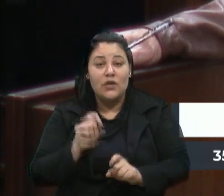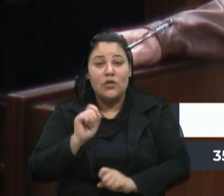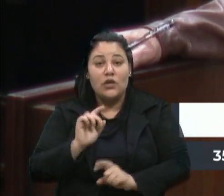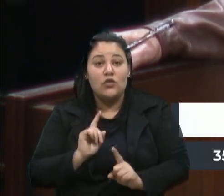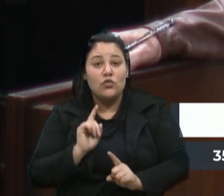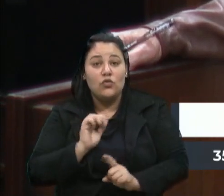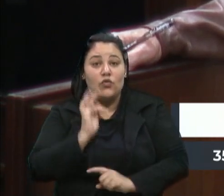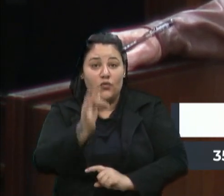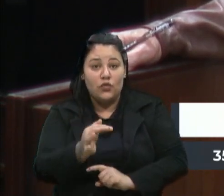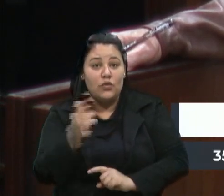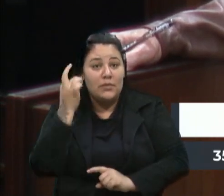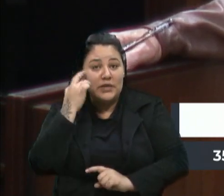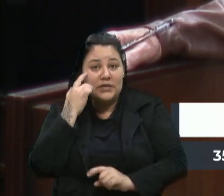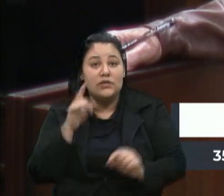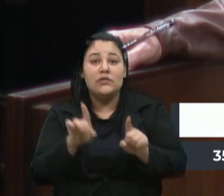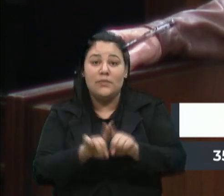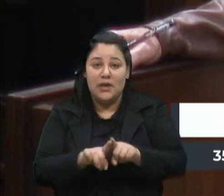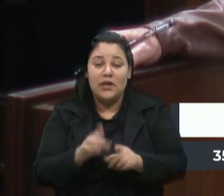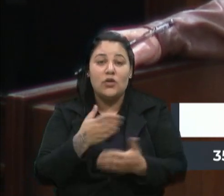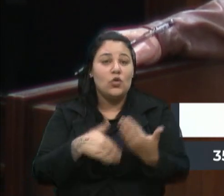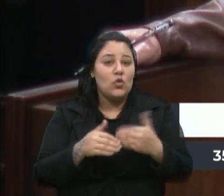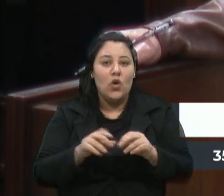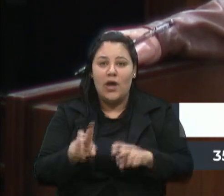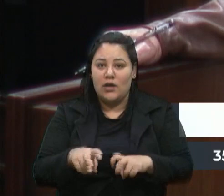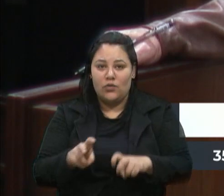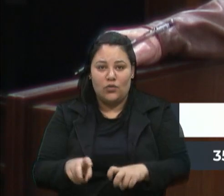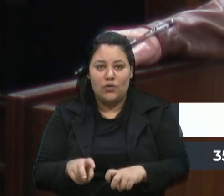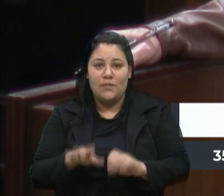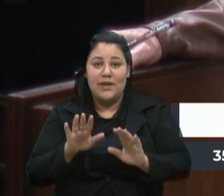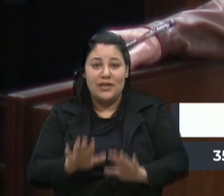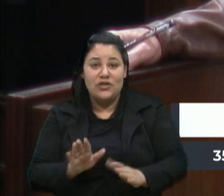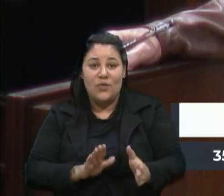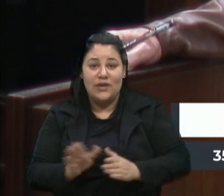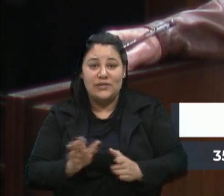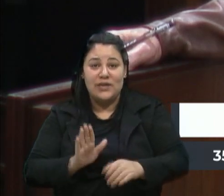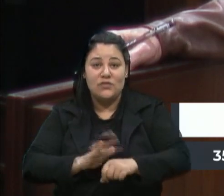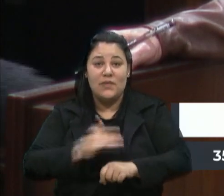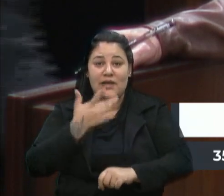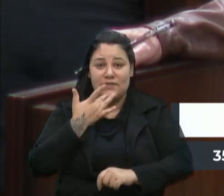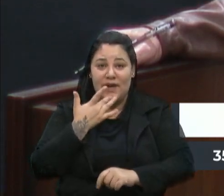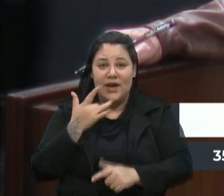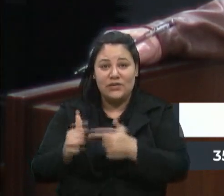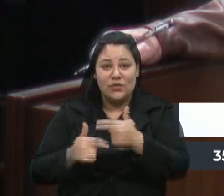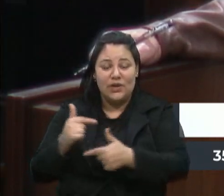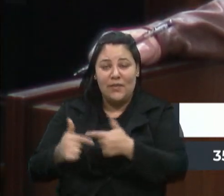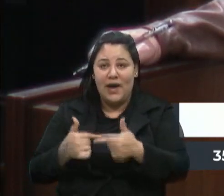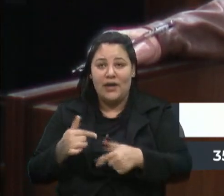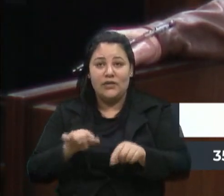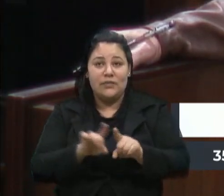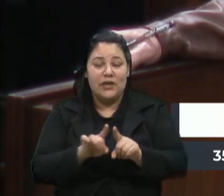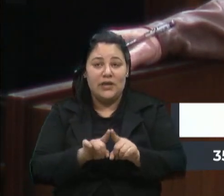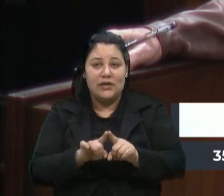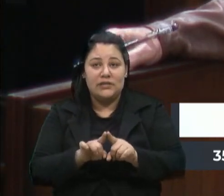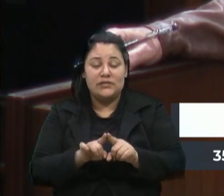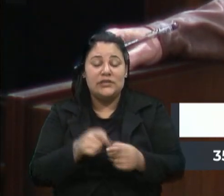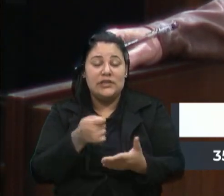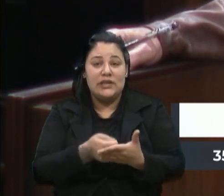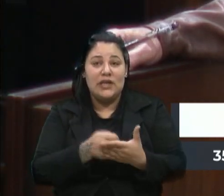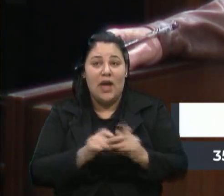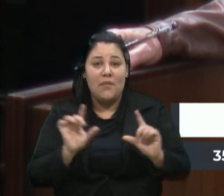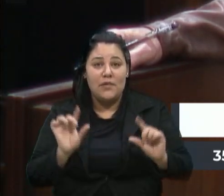nos nossos agricultores em facilitar o acesso aos serviços e tentar minimizar